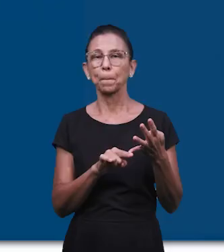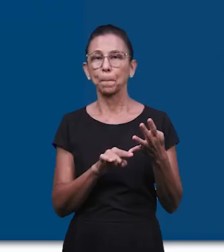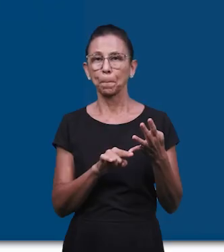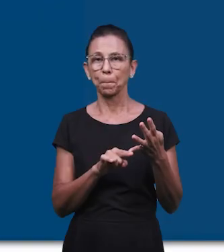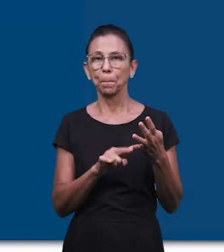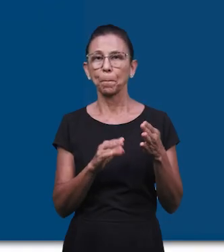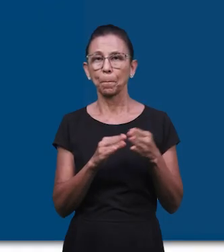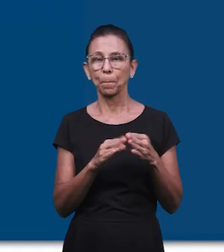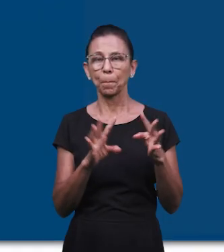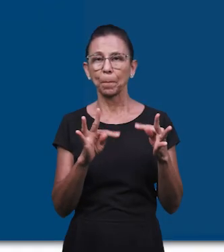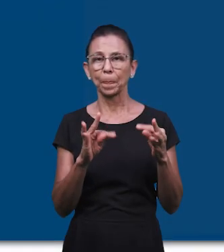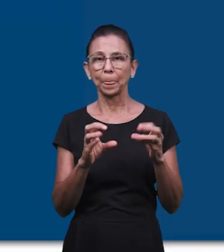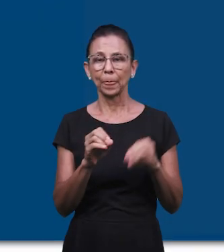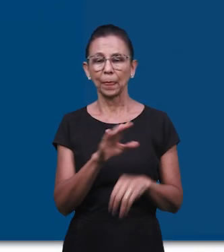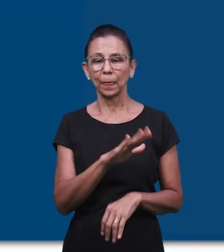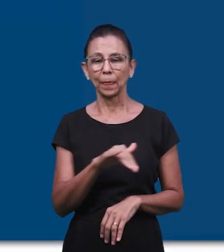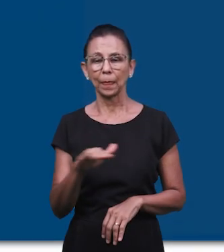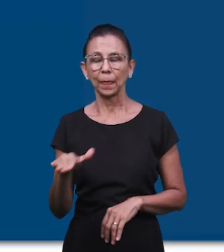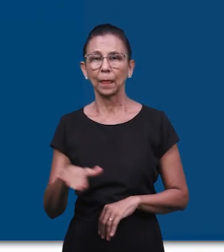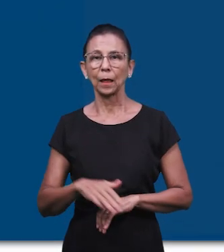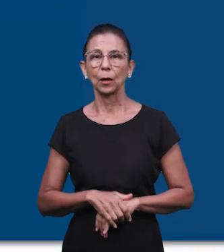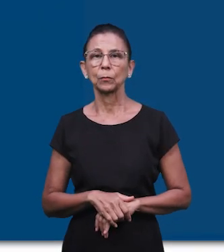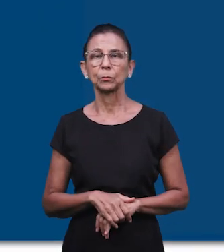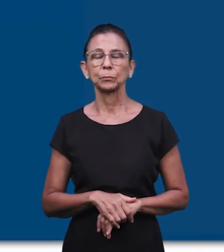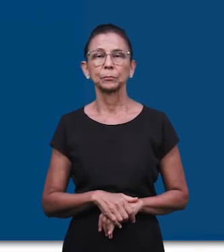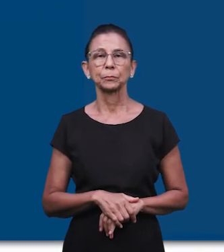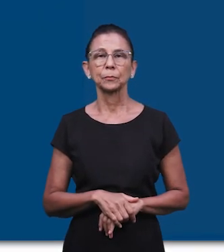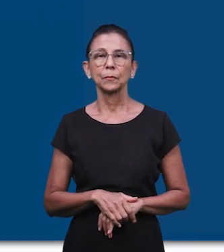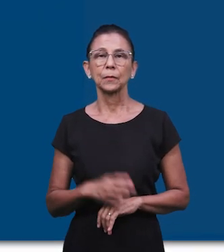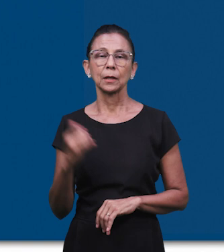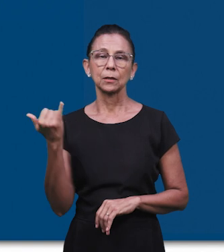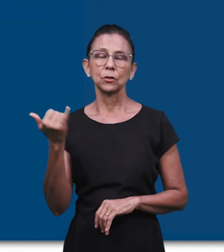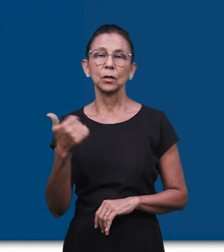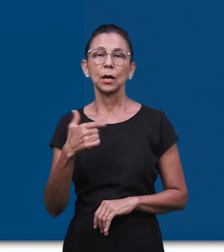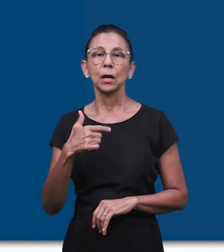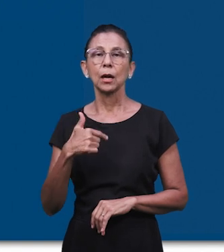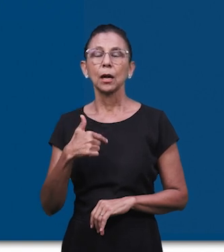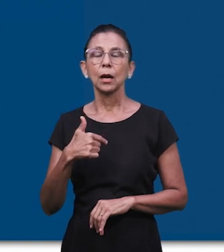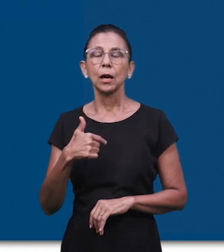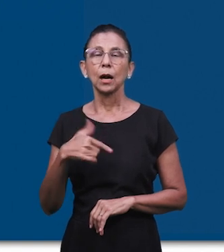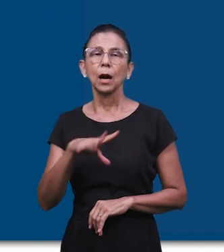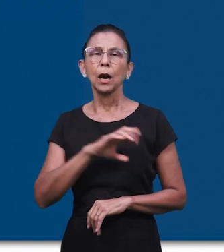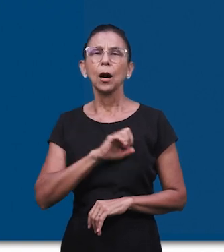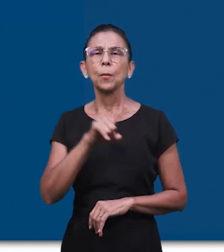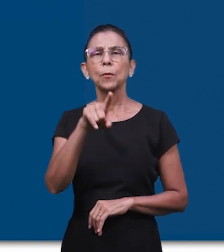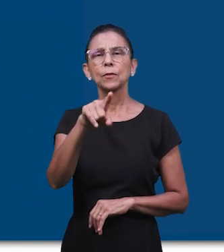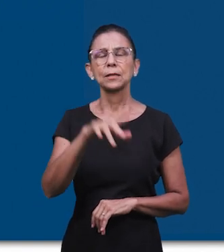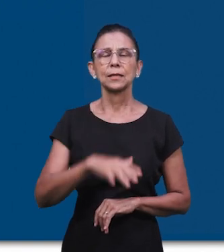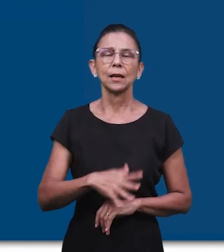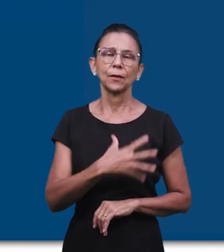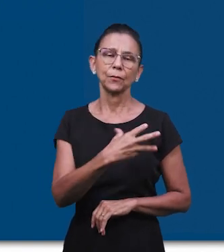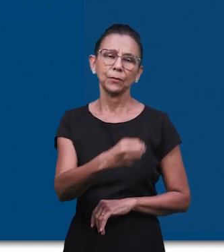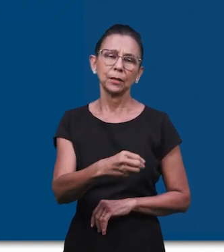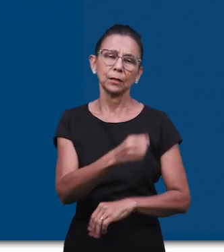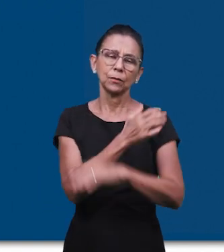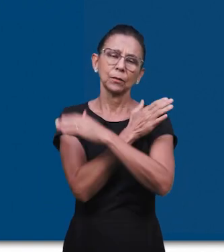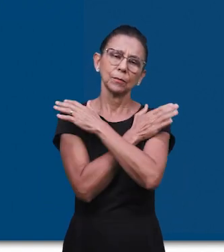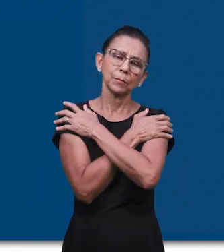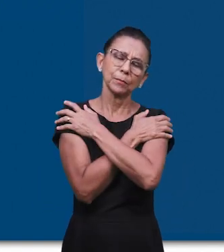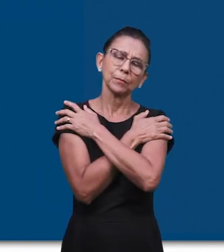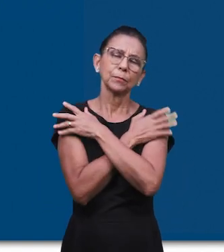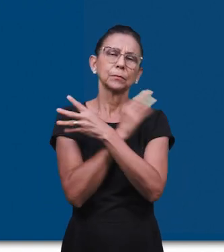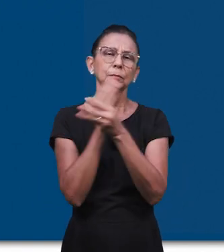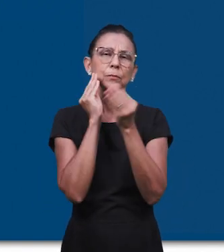e jovens. O primeiro é: diga, eu te amo. Demonstre o seu amor, abrace, beije o seu filho